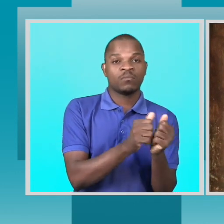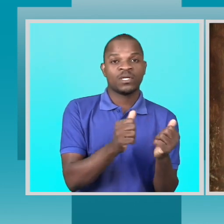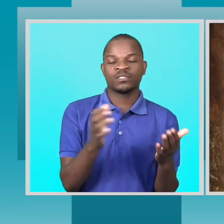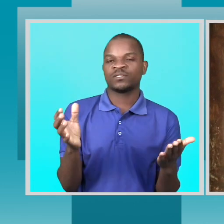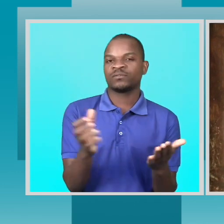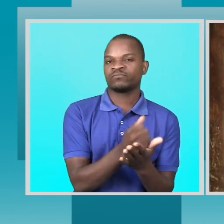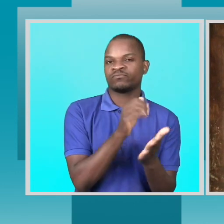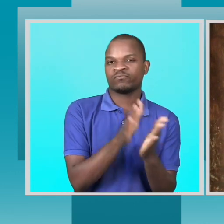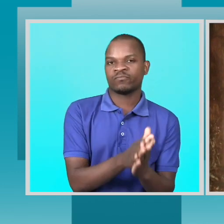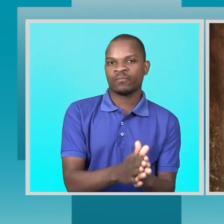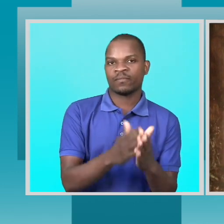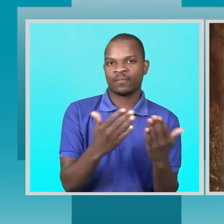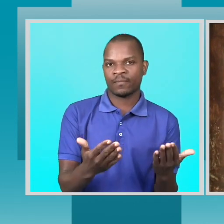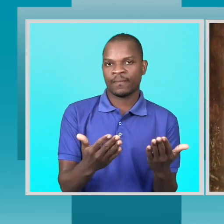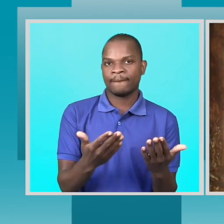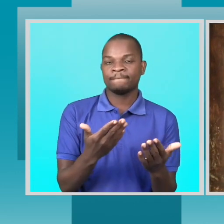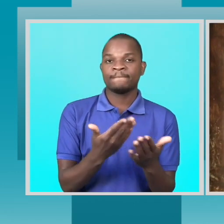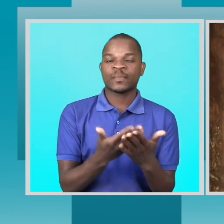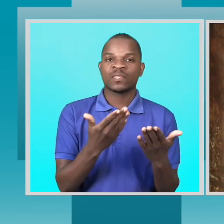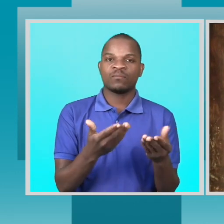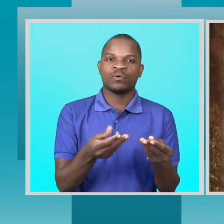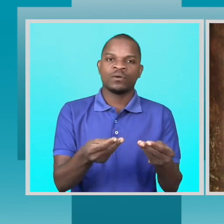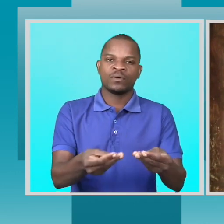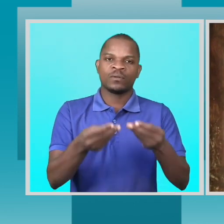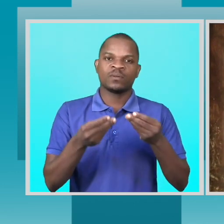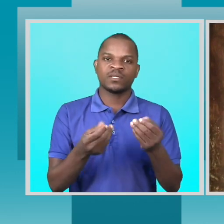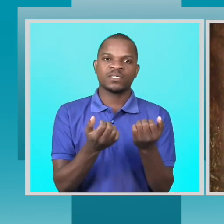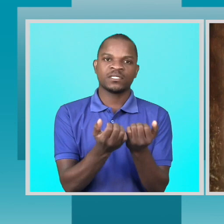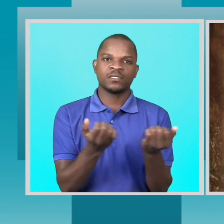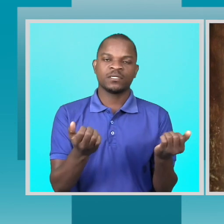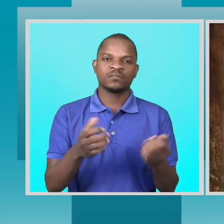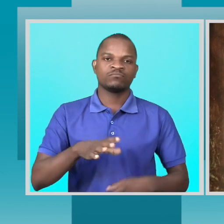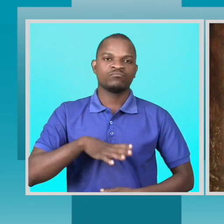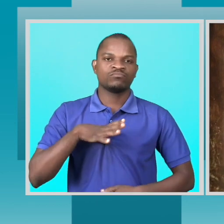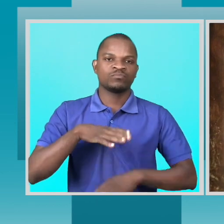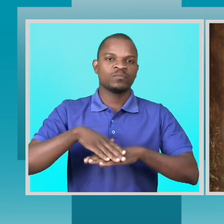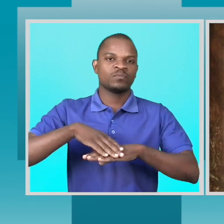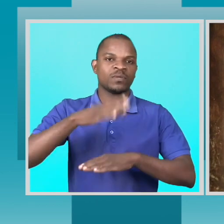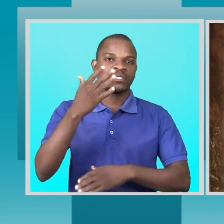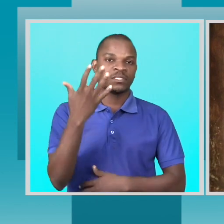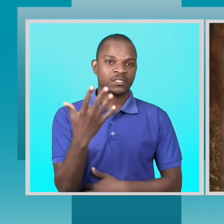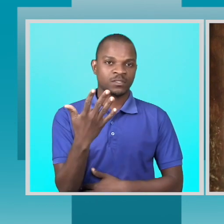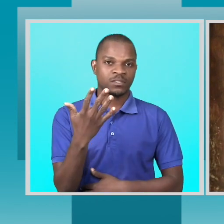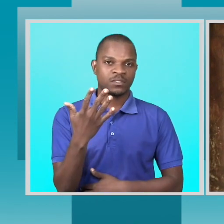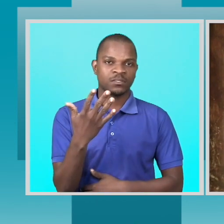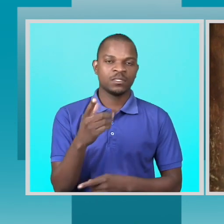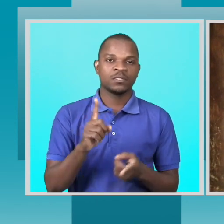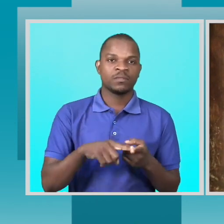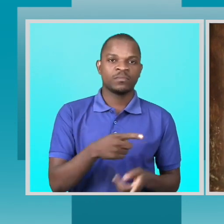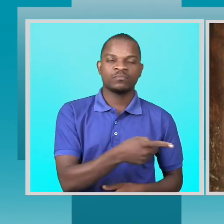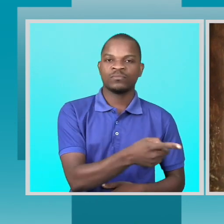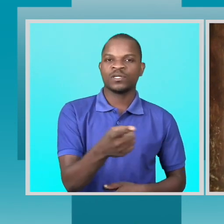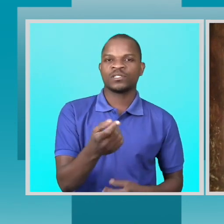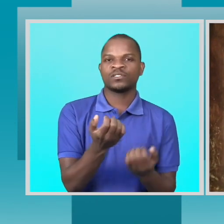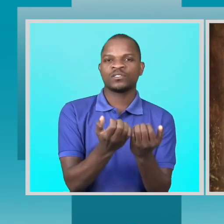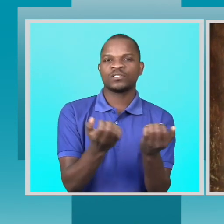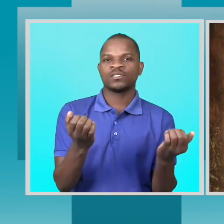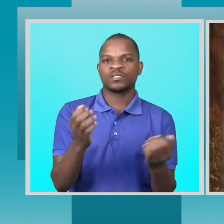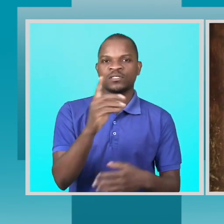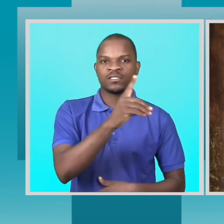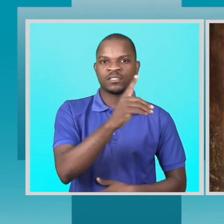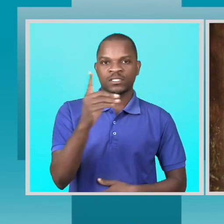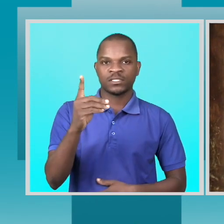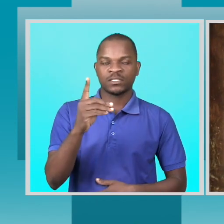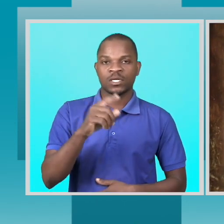nós ainda não conseguimos para receber crianças de mais de 5 anos. Então, essas crianças especiais não temos